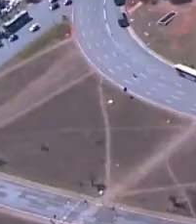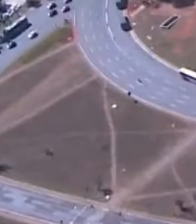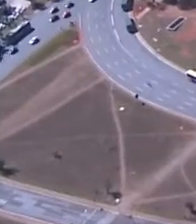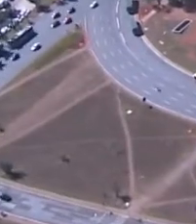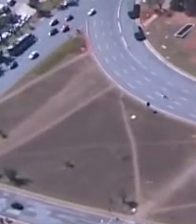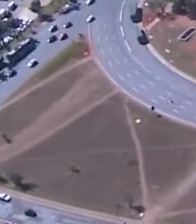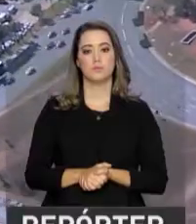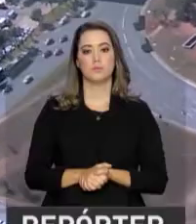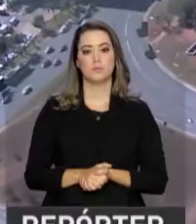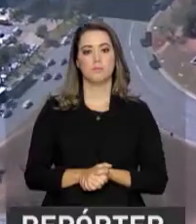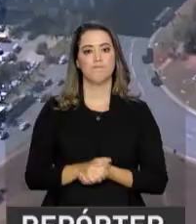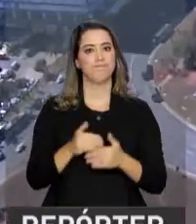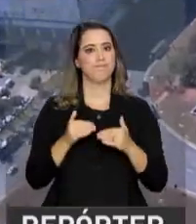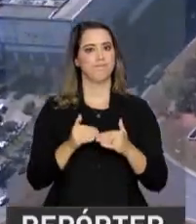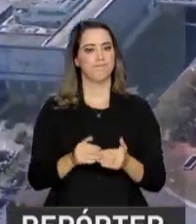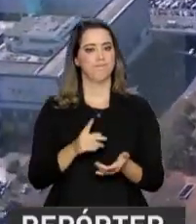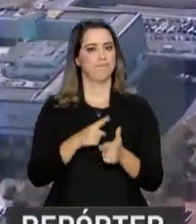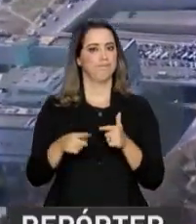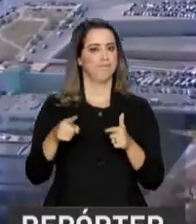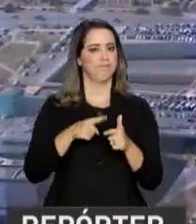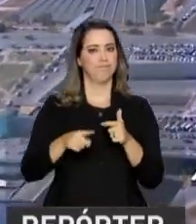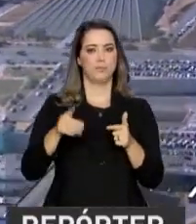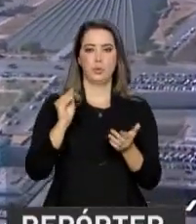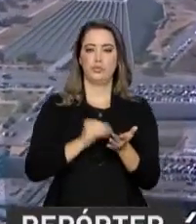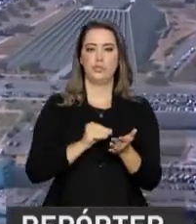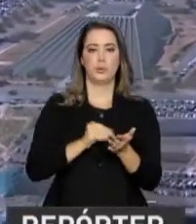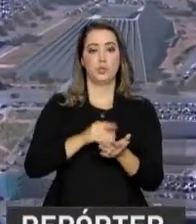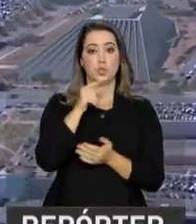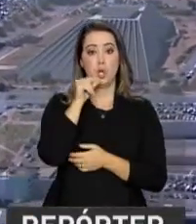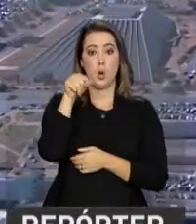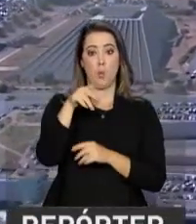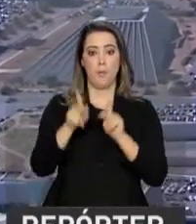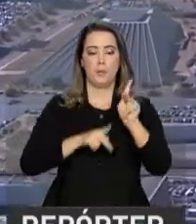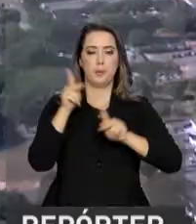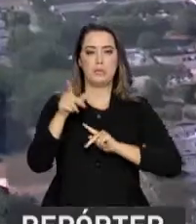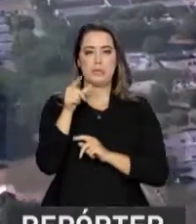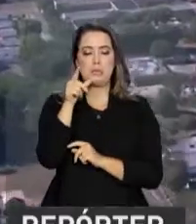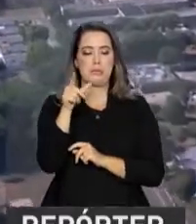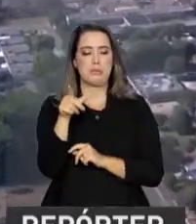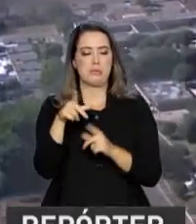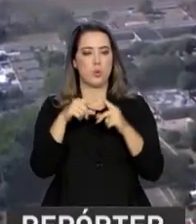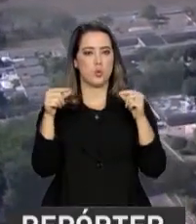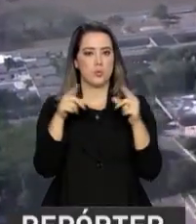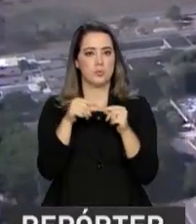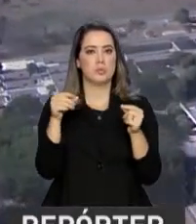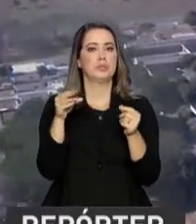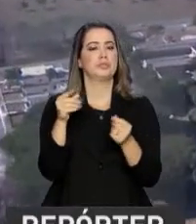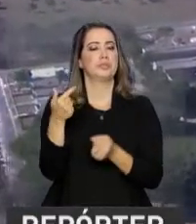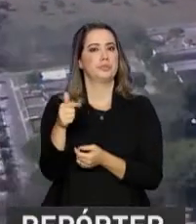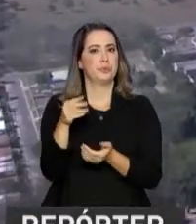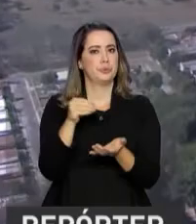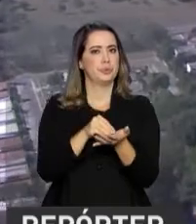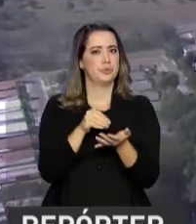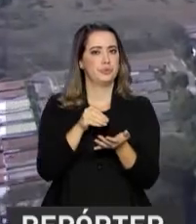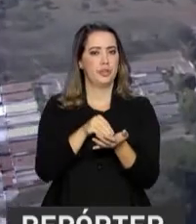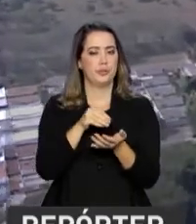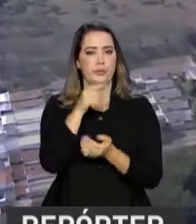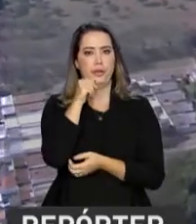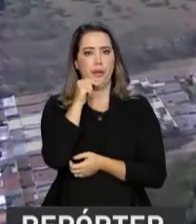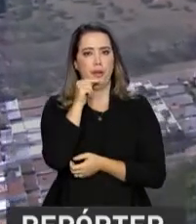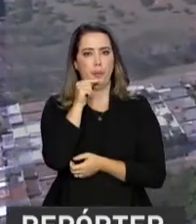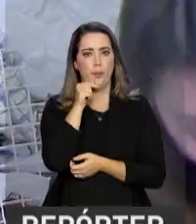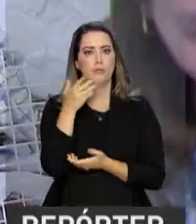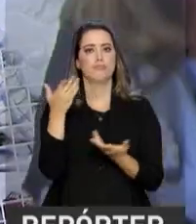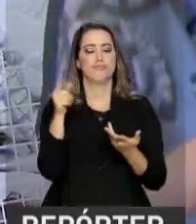diante de uma crise hídrica é inédita a população de brasília passou a economizar ea sentir os efeitos da falta de água no